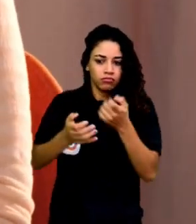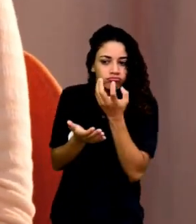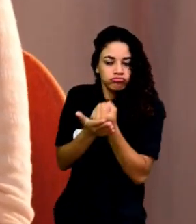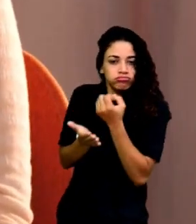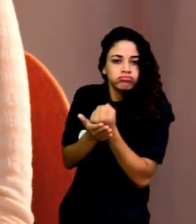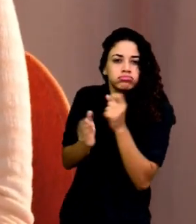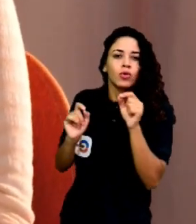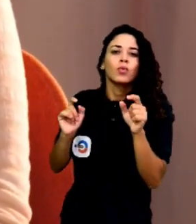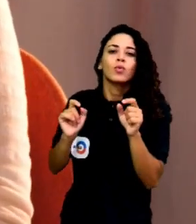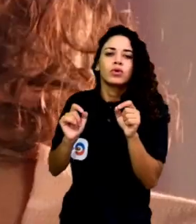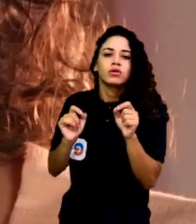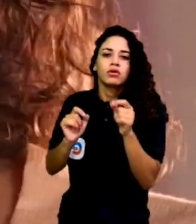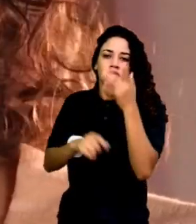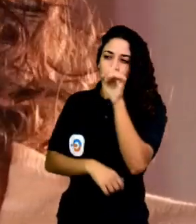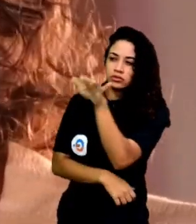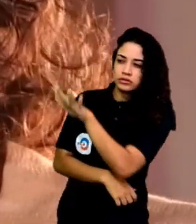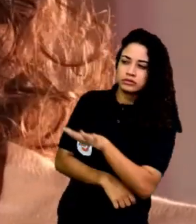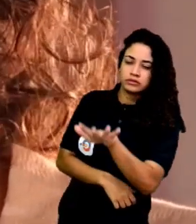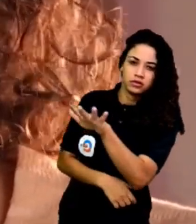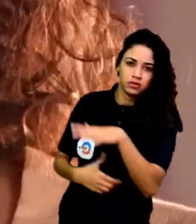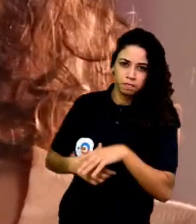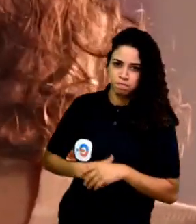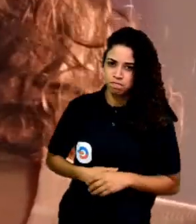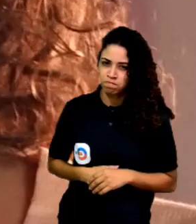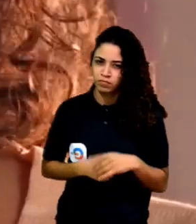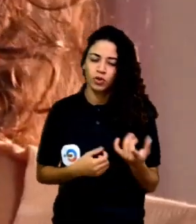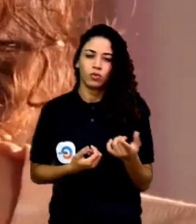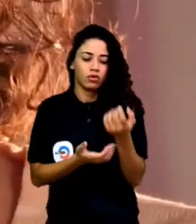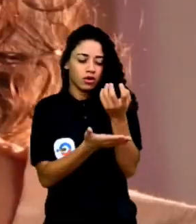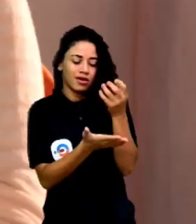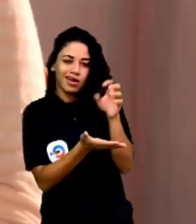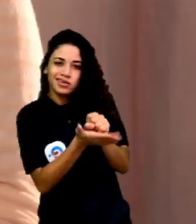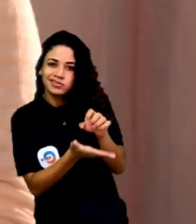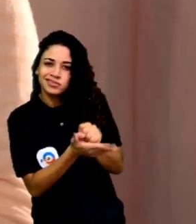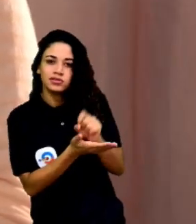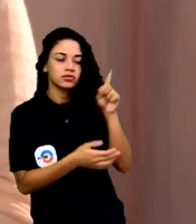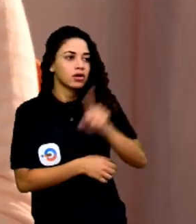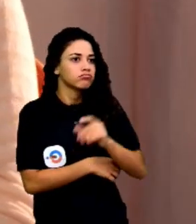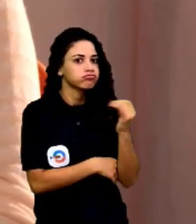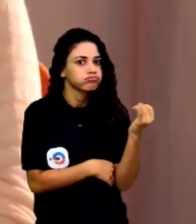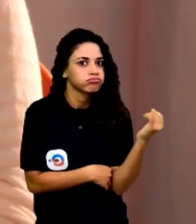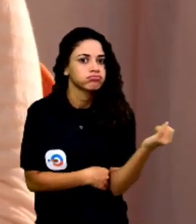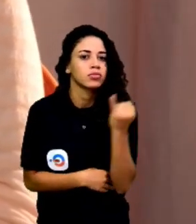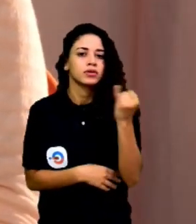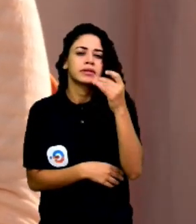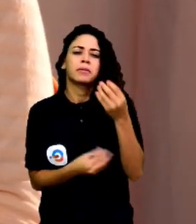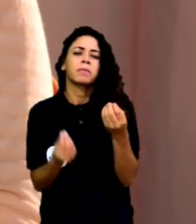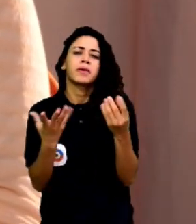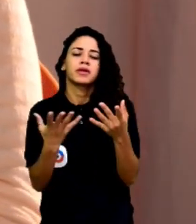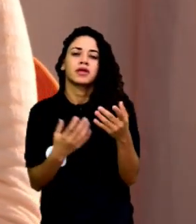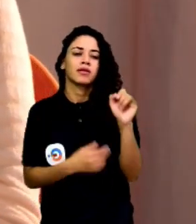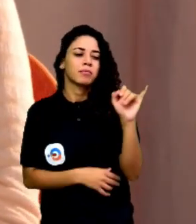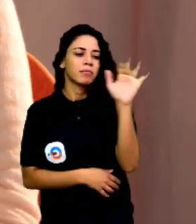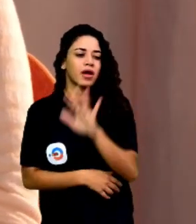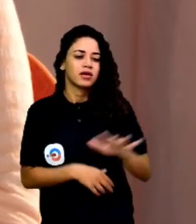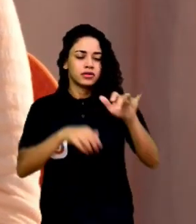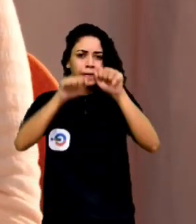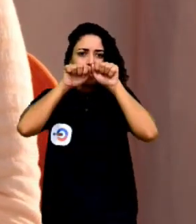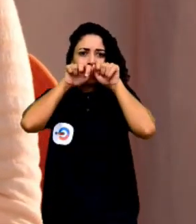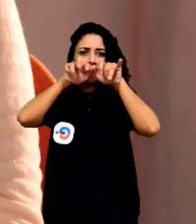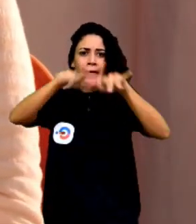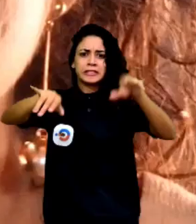aquelas horríveis cenas. Esses registros foram fundamentais para que essas imagens rodassem os